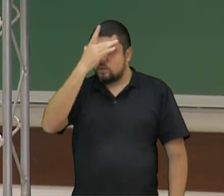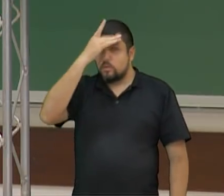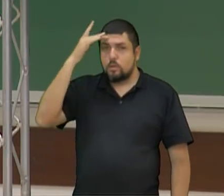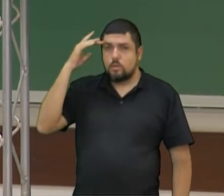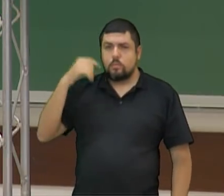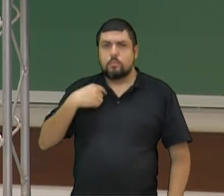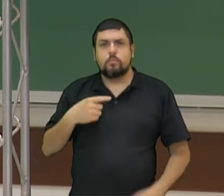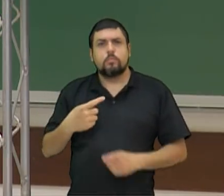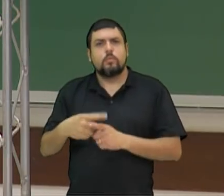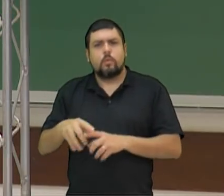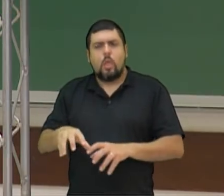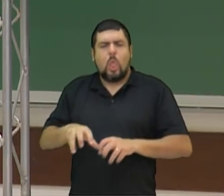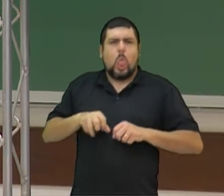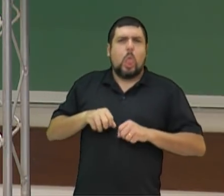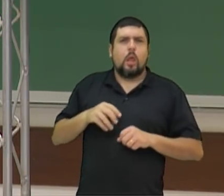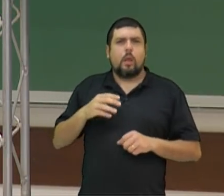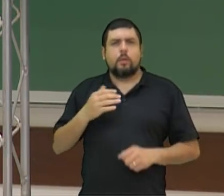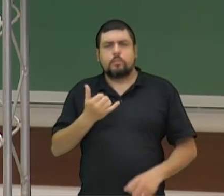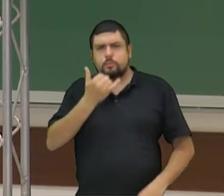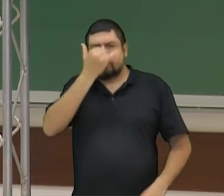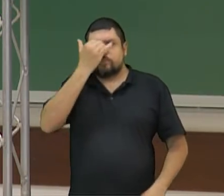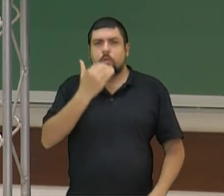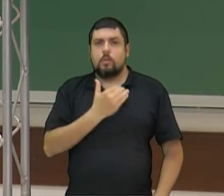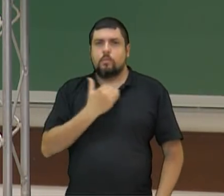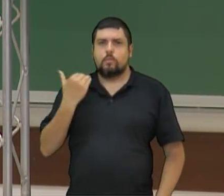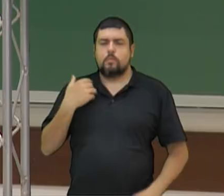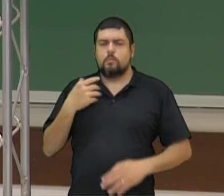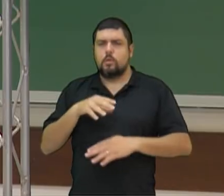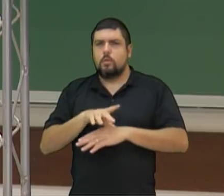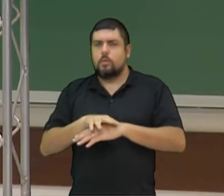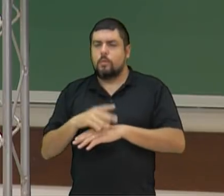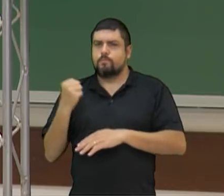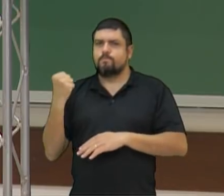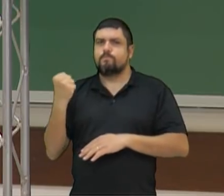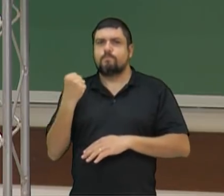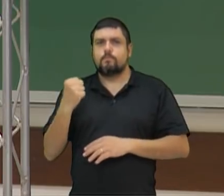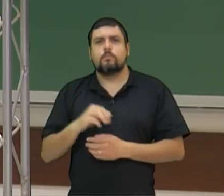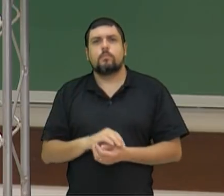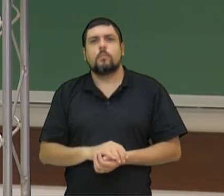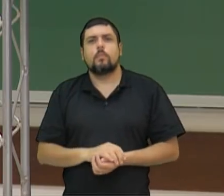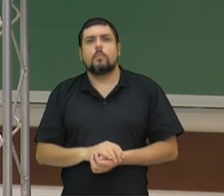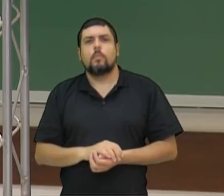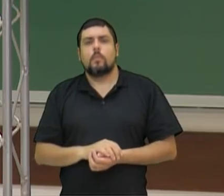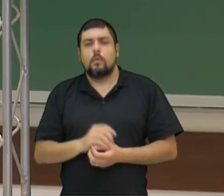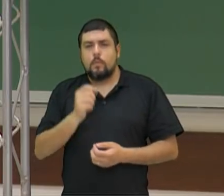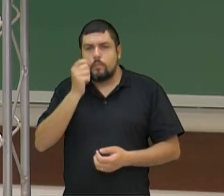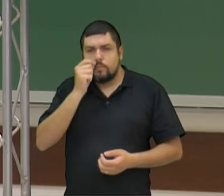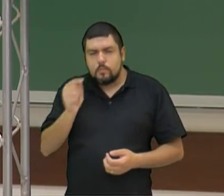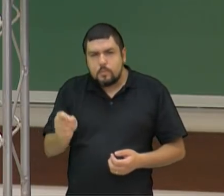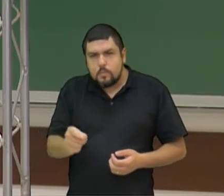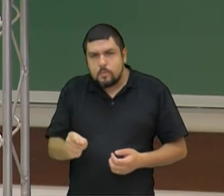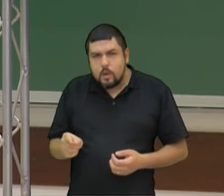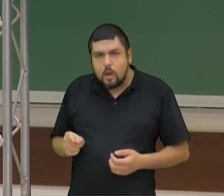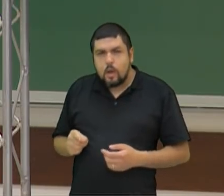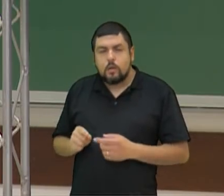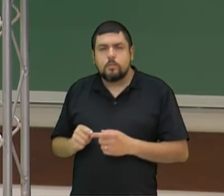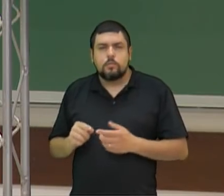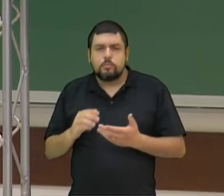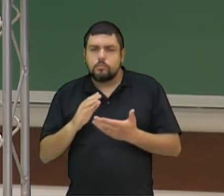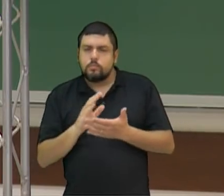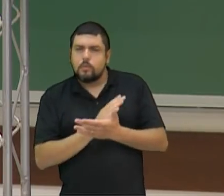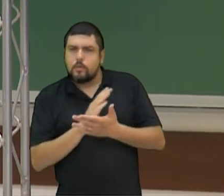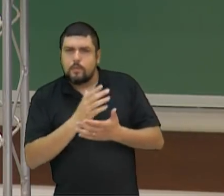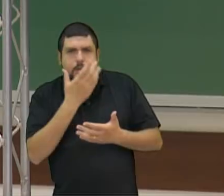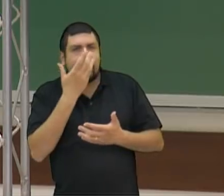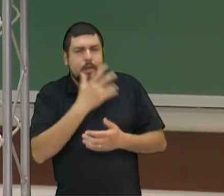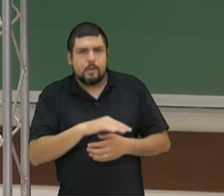do xixi do rato, né? Então, é uma doença bem grave. Por isso que o rato, apesar de ser um bichinho que às vezes as crianças gostam